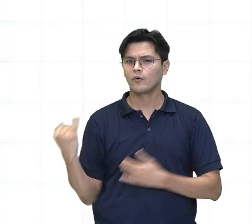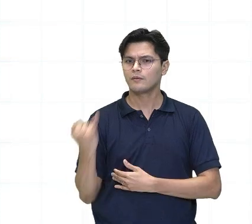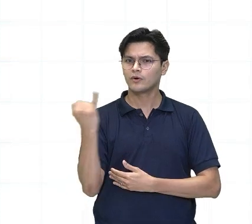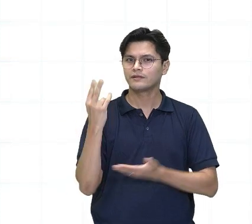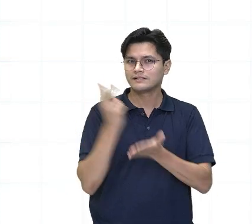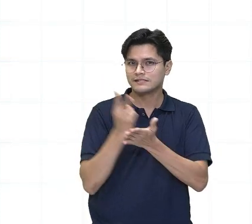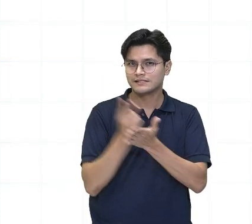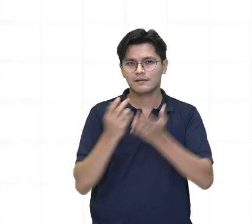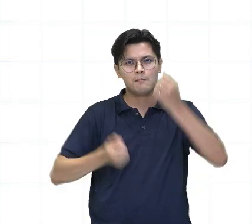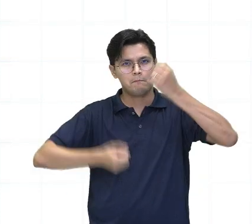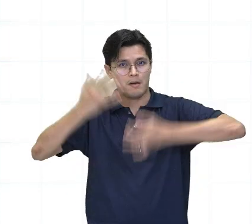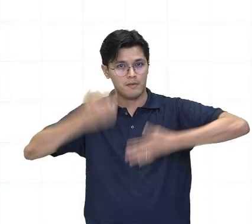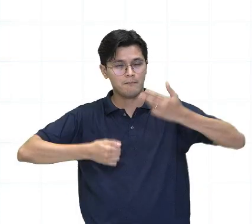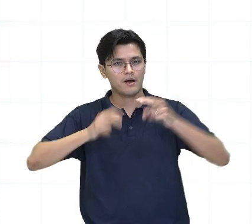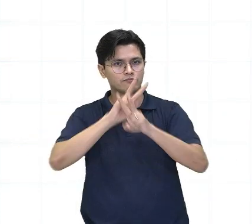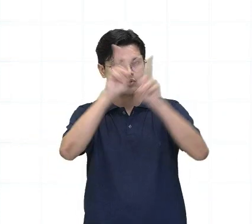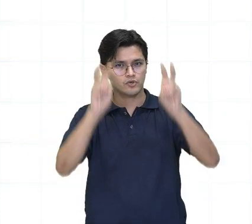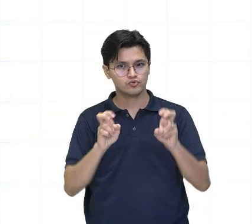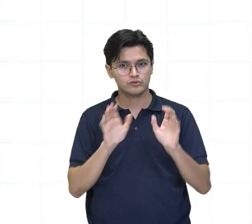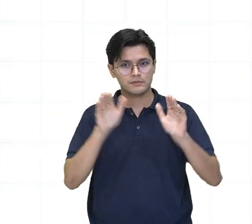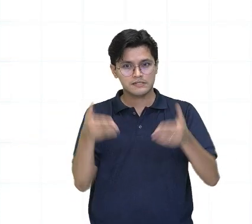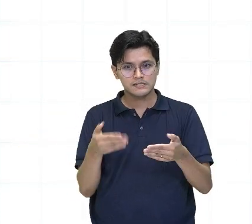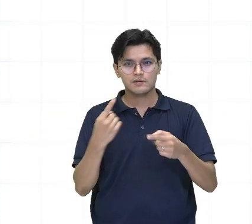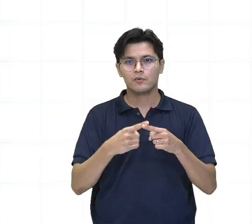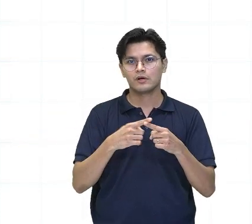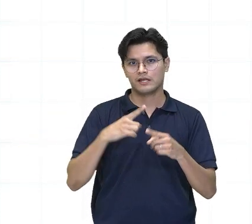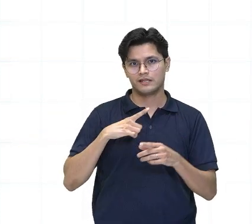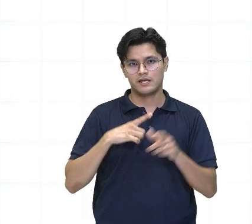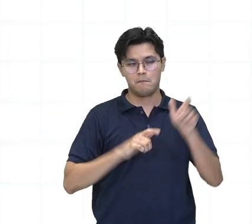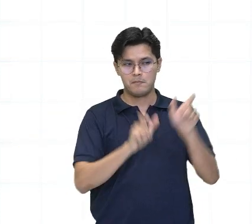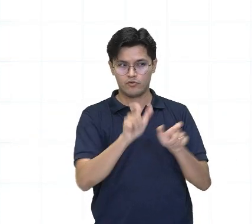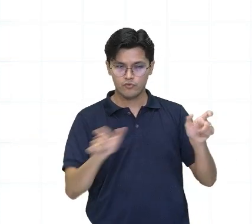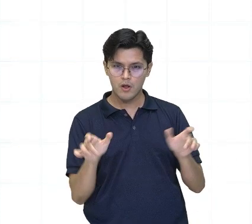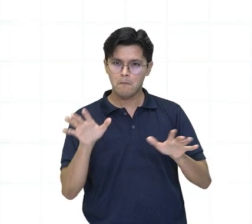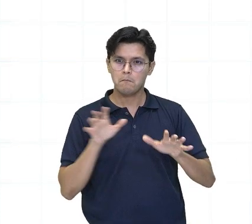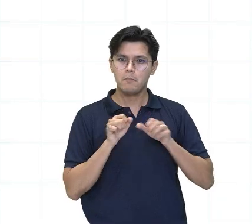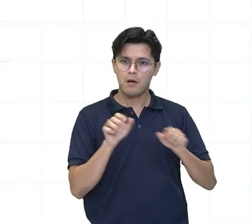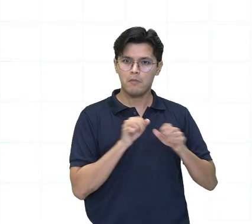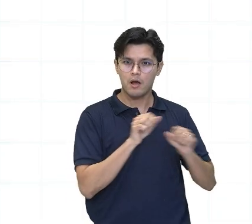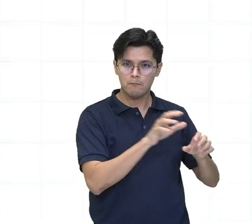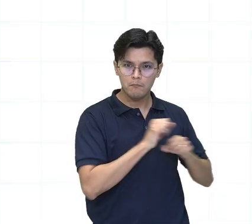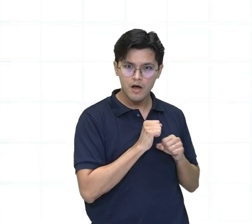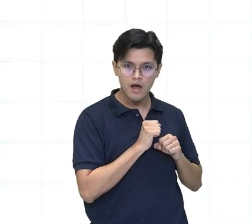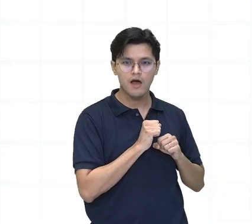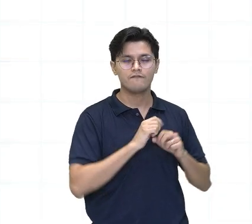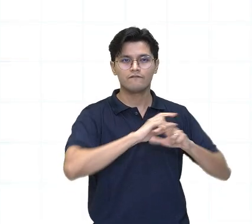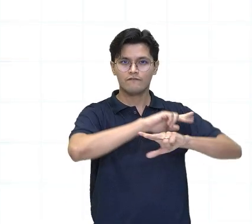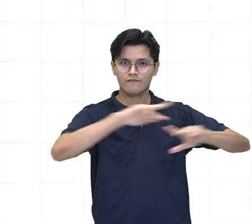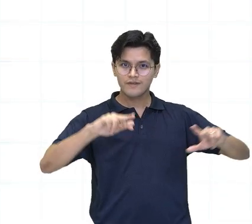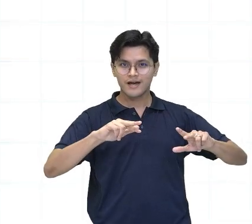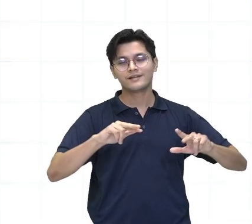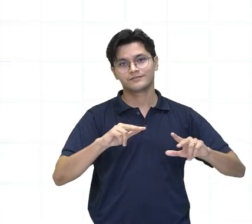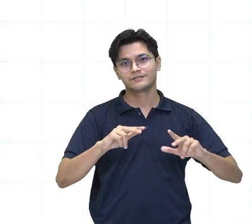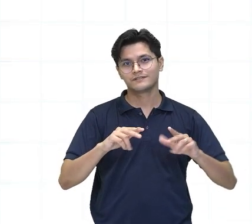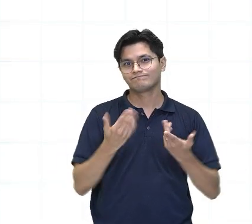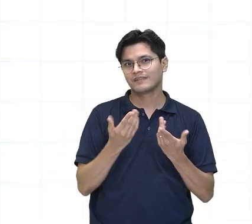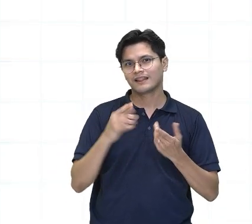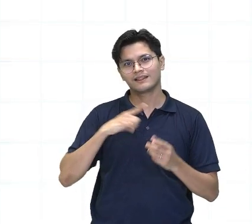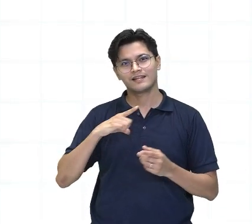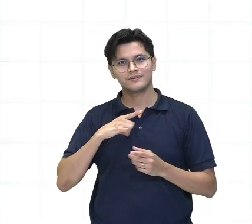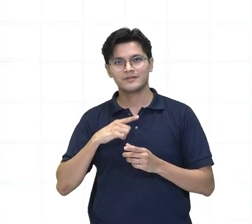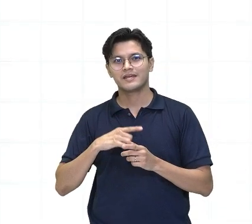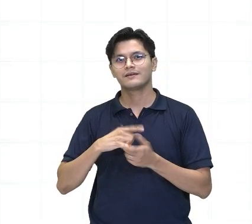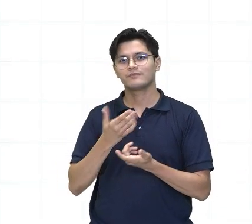esse assunto, porque mesmo tendo muitos casos, ainda são doenças negligenciadas, explica a